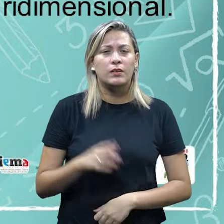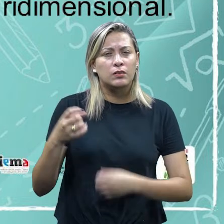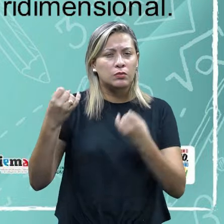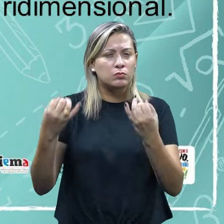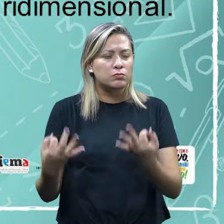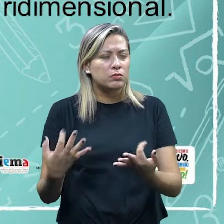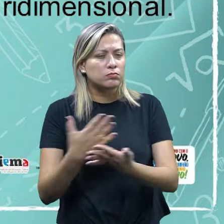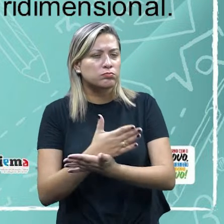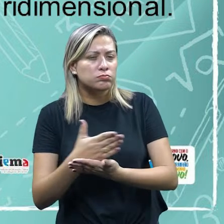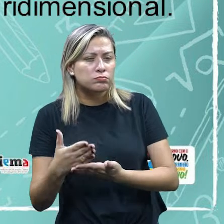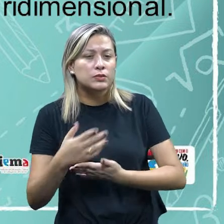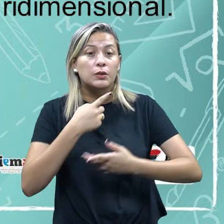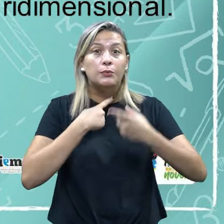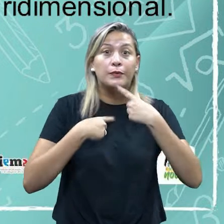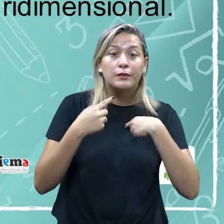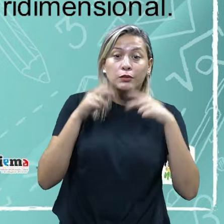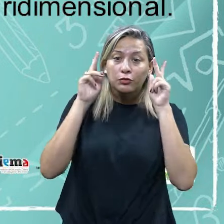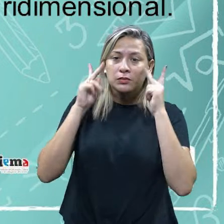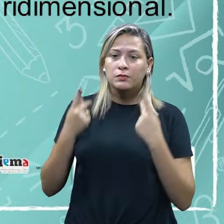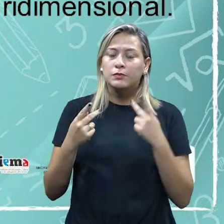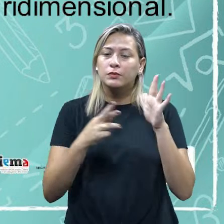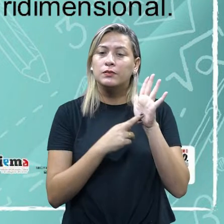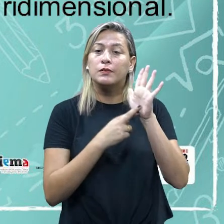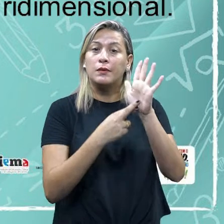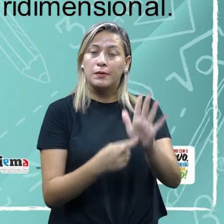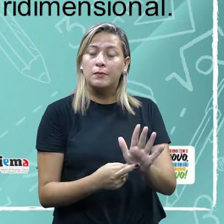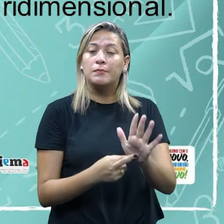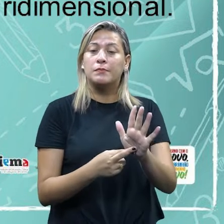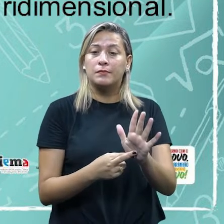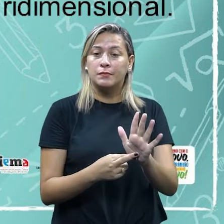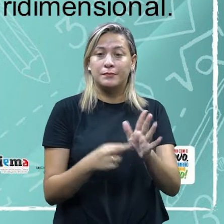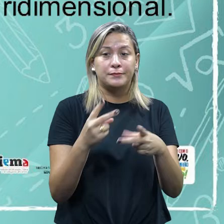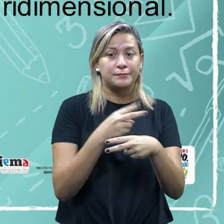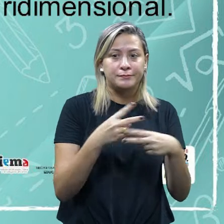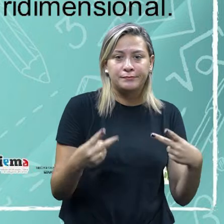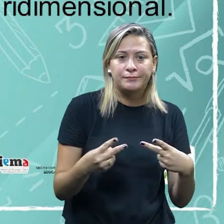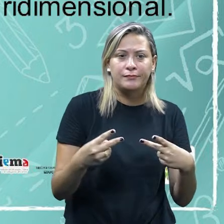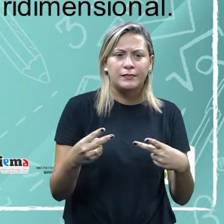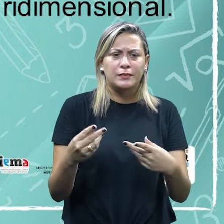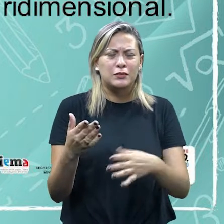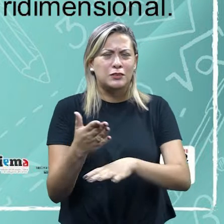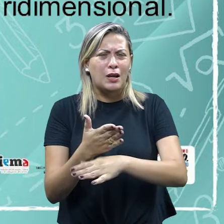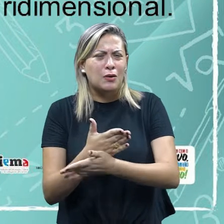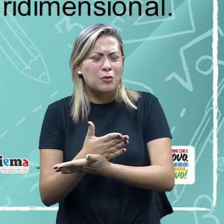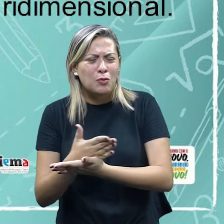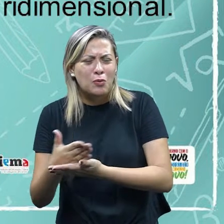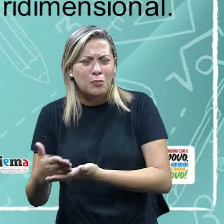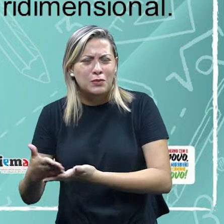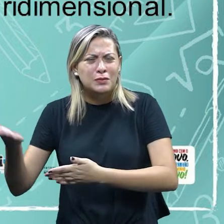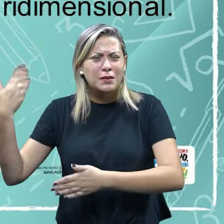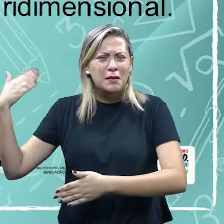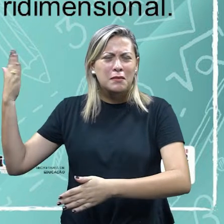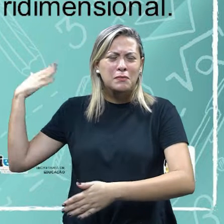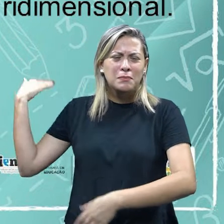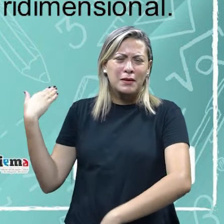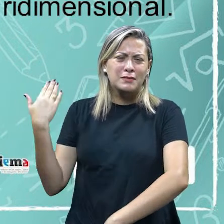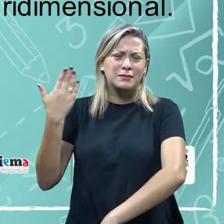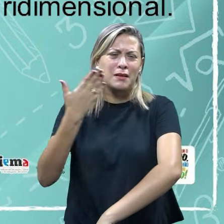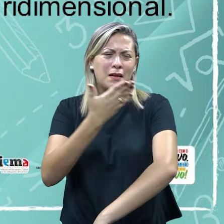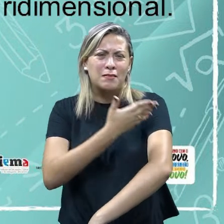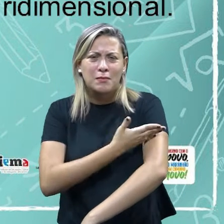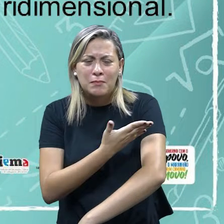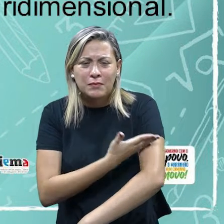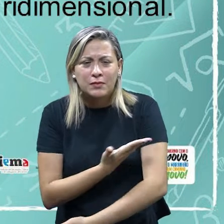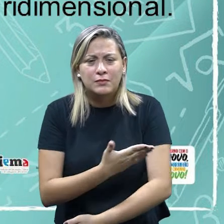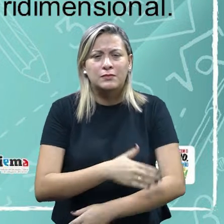o início, né? A gente tem aqui que o desejo do homem representar as coisas tem início lá desde a pré-história, né? Quando a gente via as pinturas